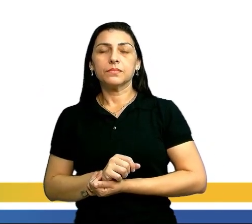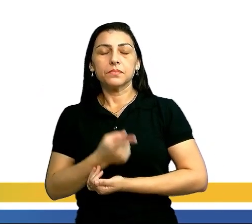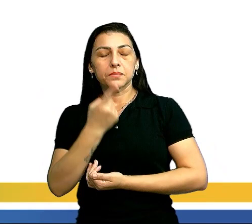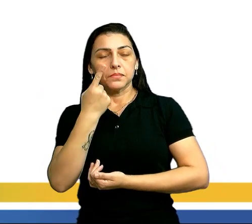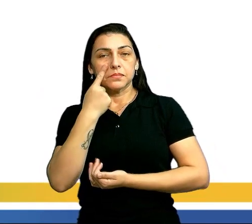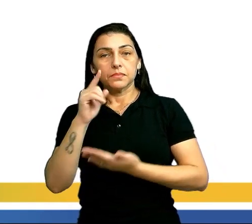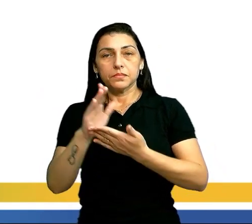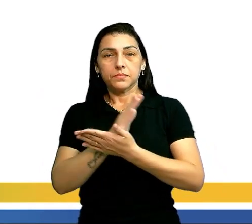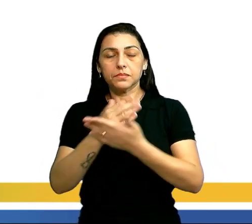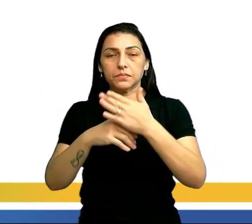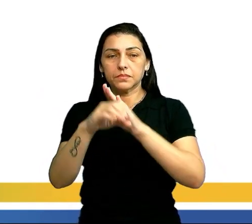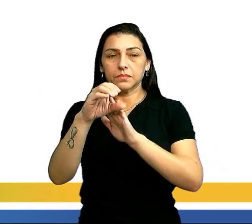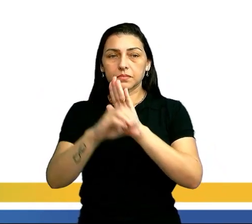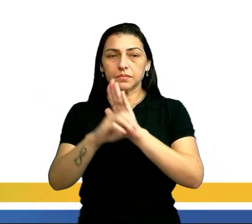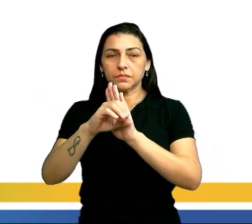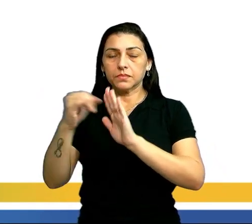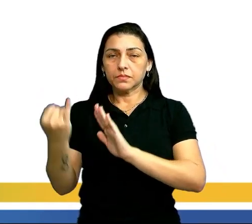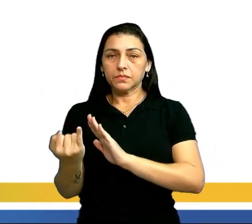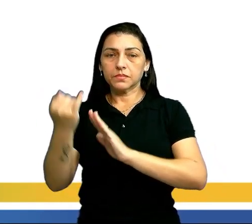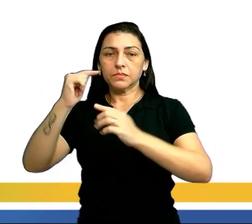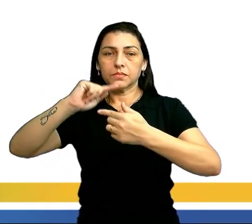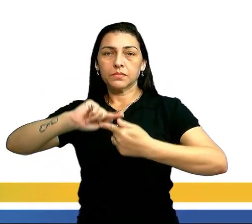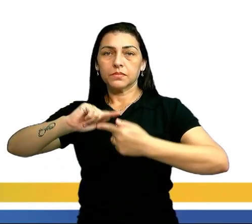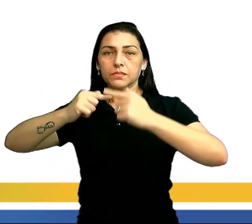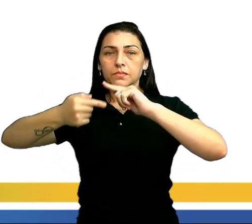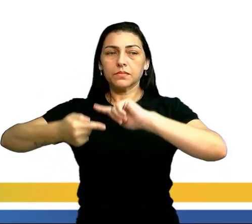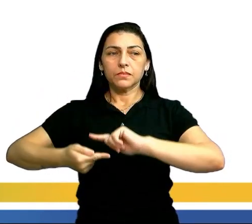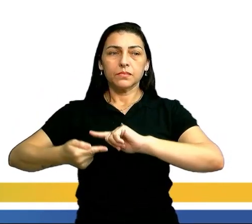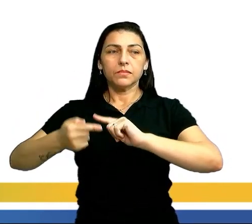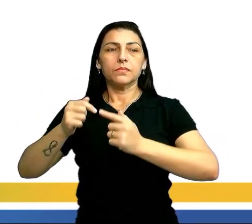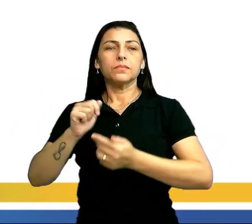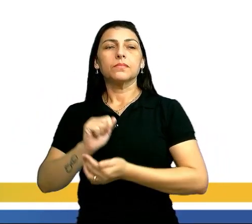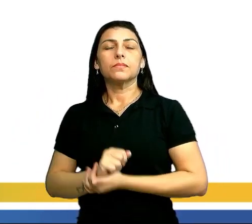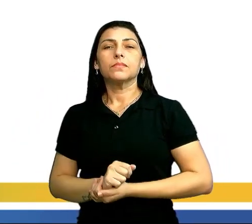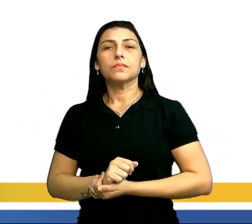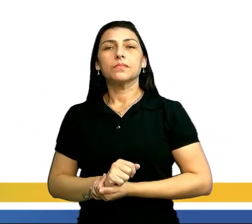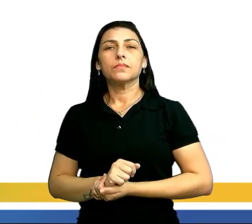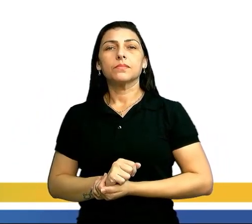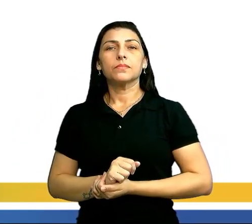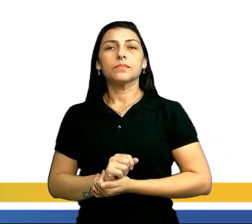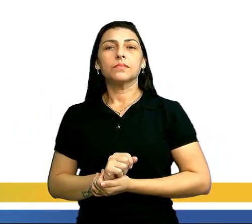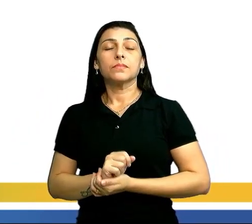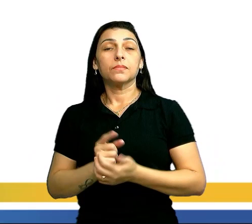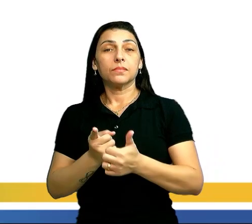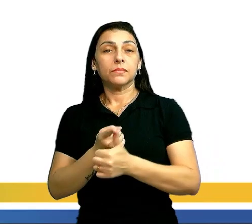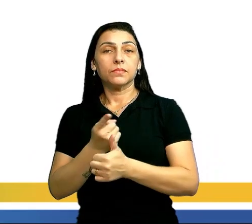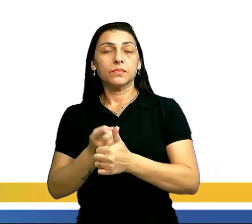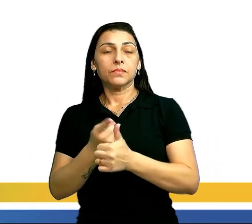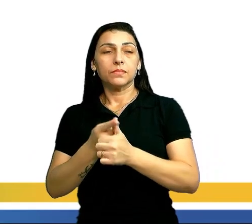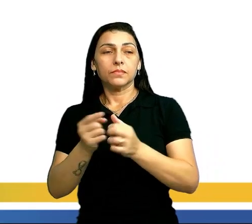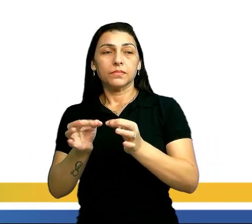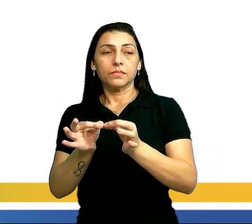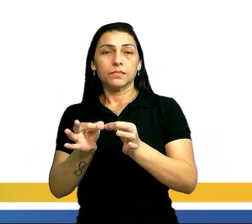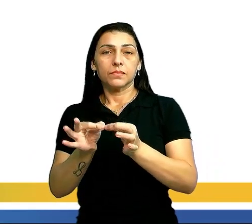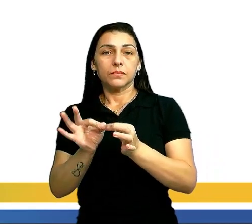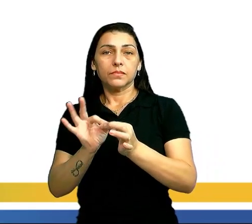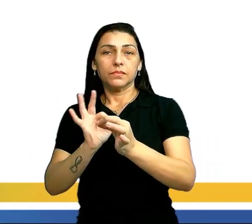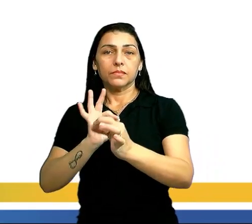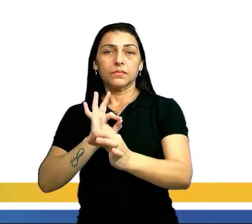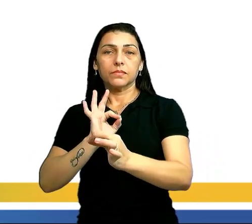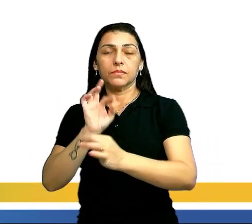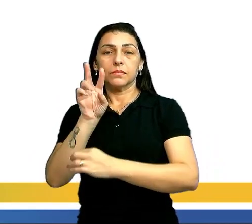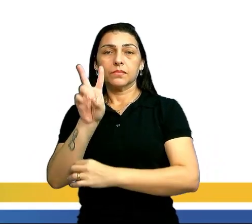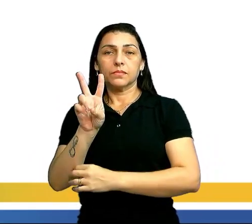Vamos ver alguns conceitos importantes da geometria analítica. O primeiro deles, distância